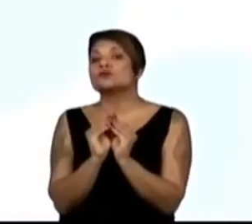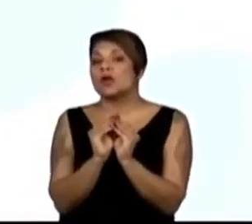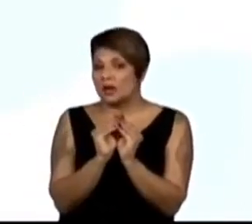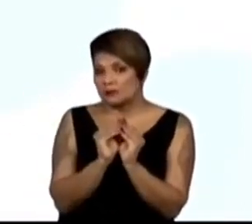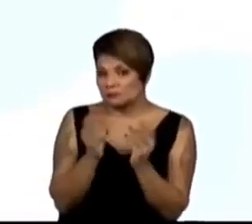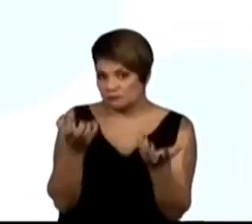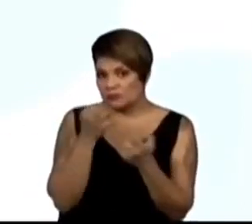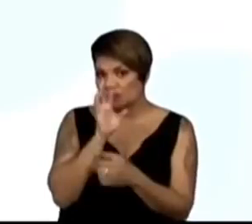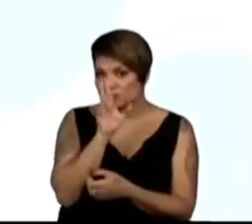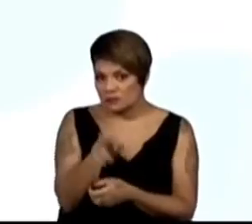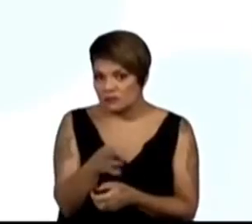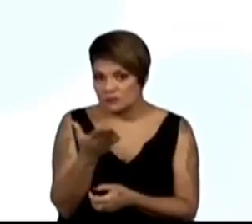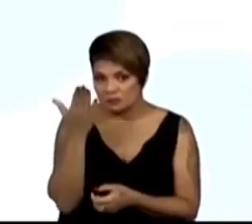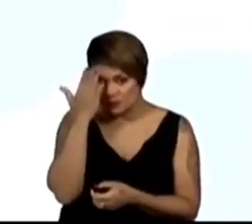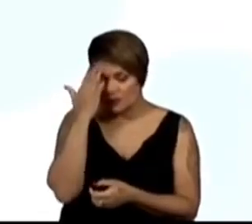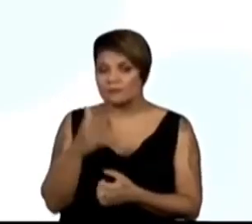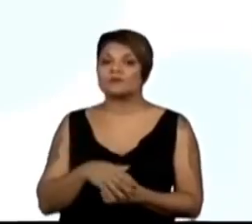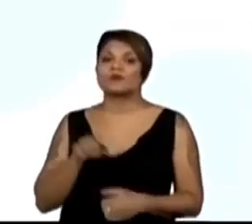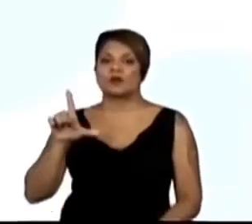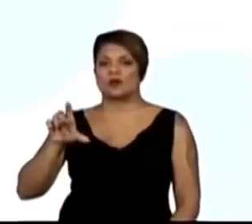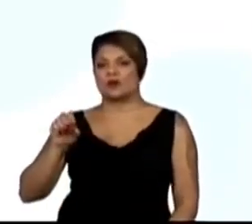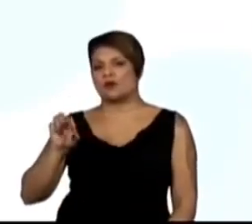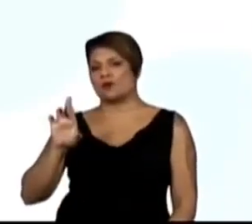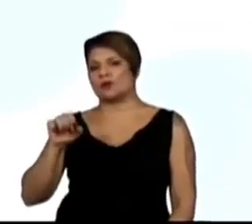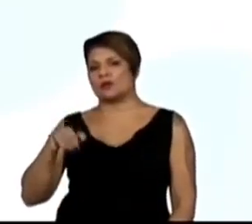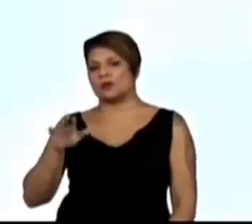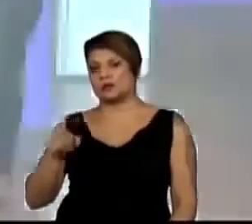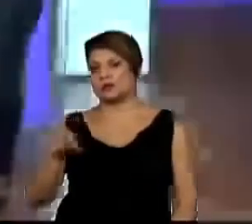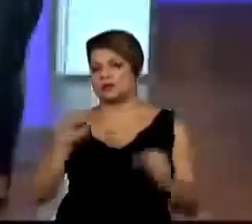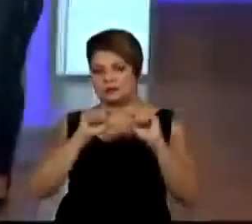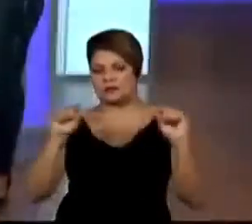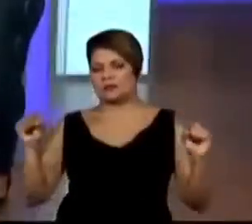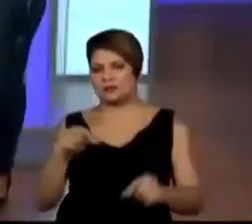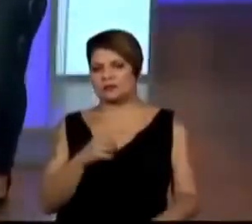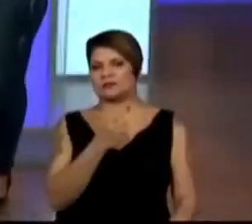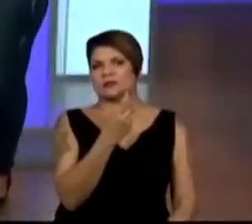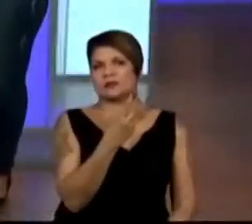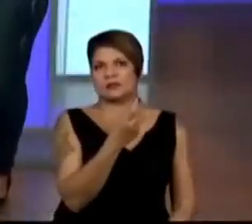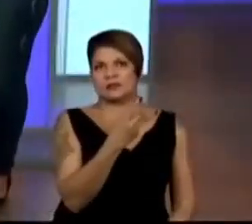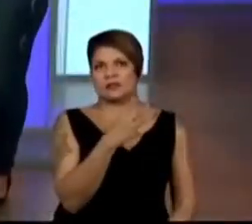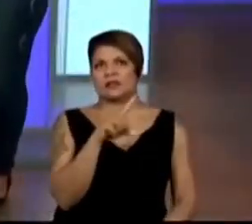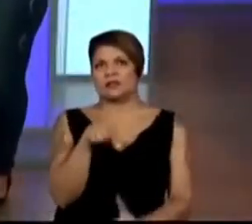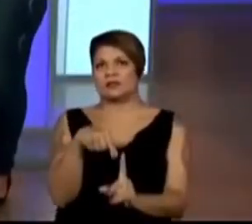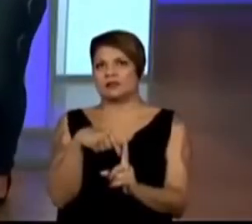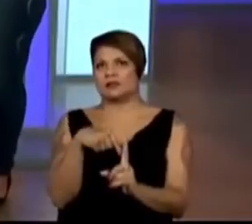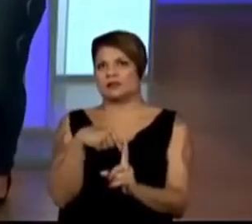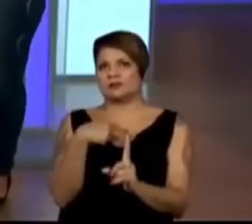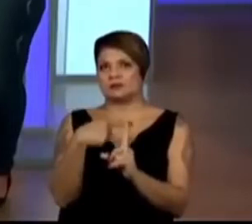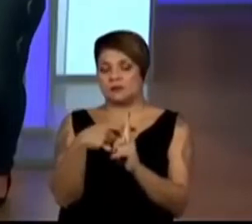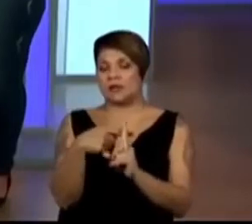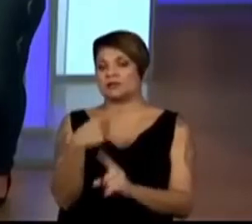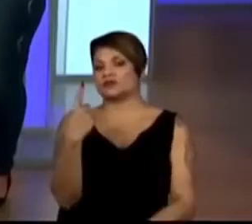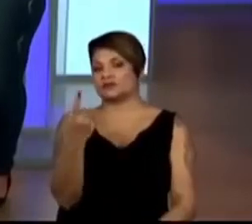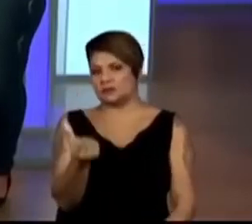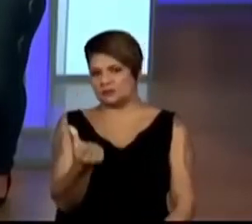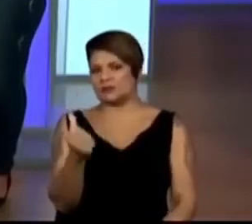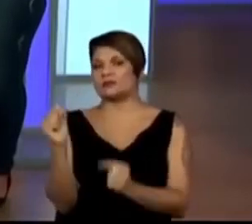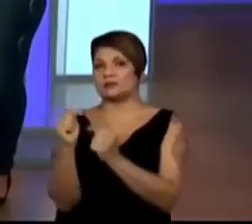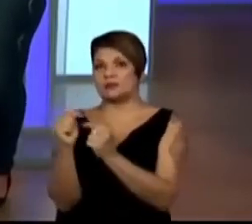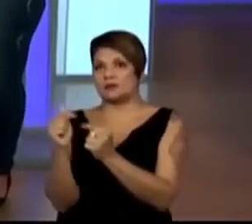o resultado? É a Lorena colocou, professora, que a sentença é 13 então, mais colocar. 16 igual...